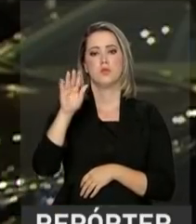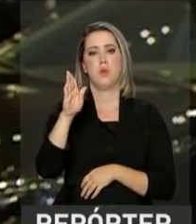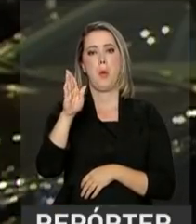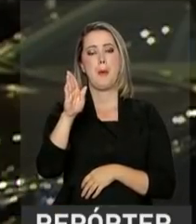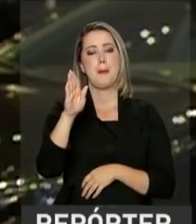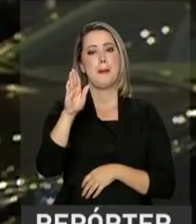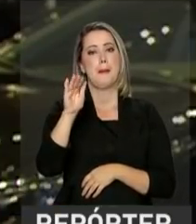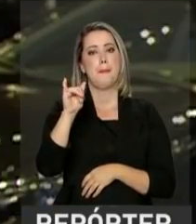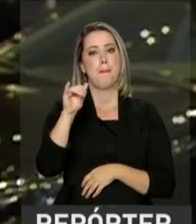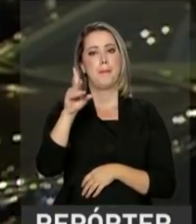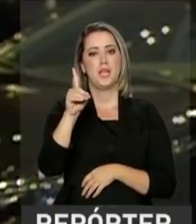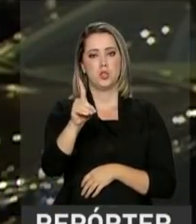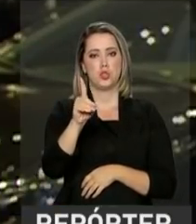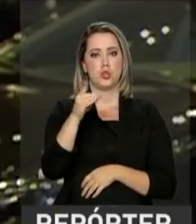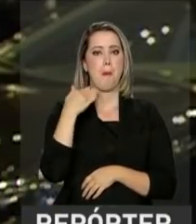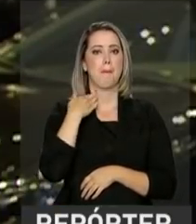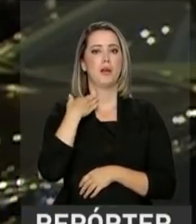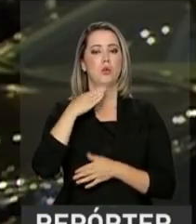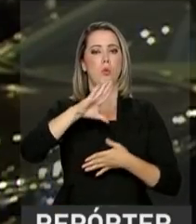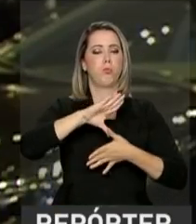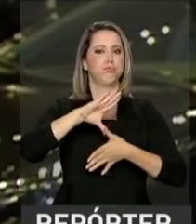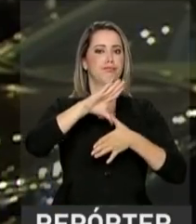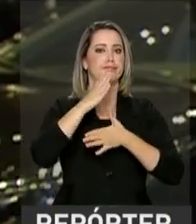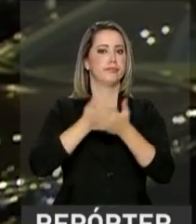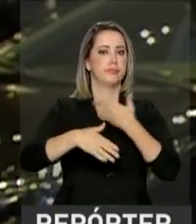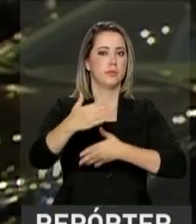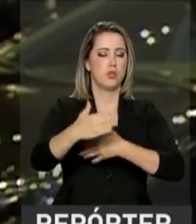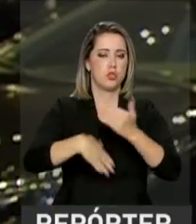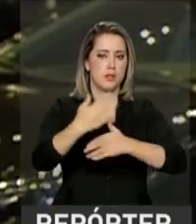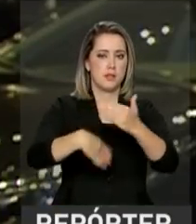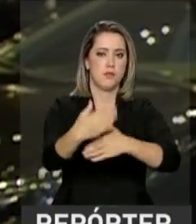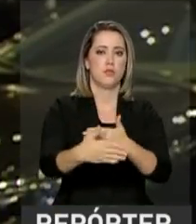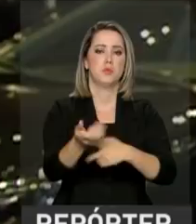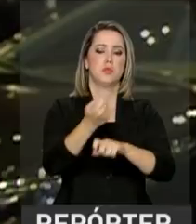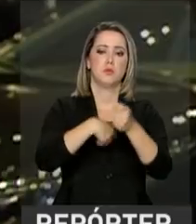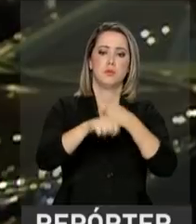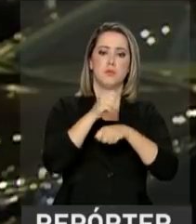o Banco Interamericano de Desenvolvimento Econômico,